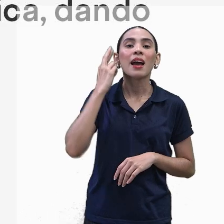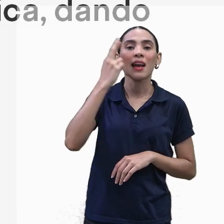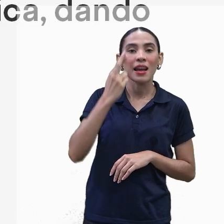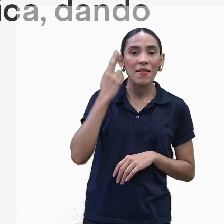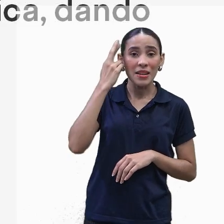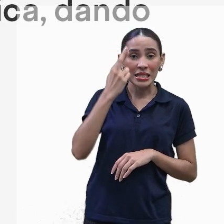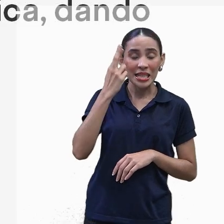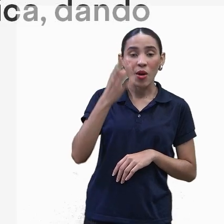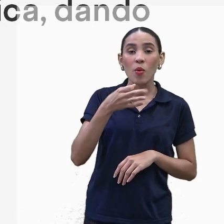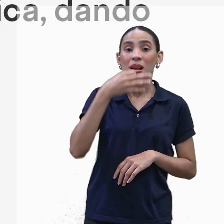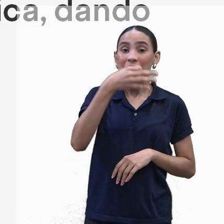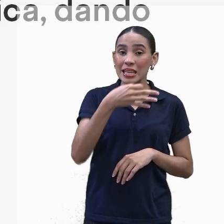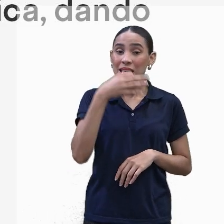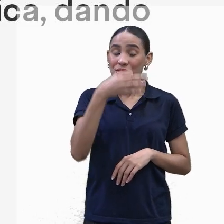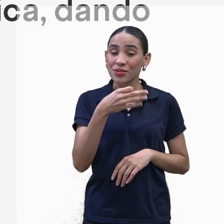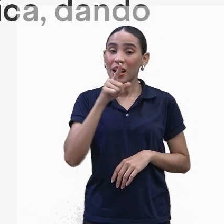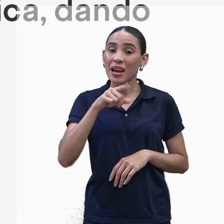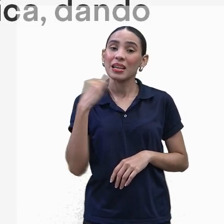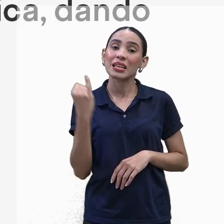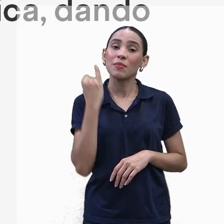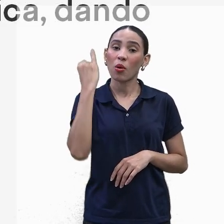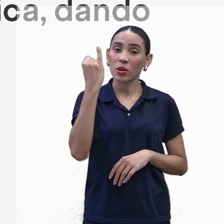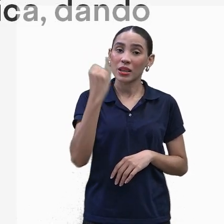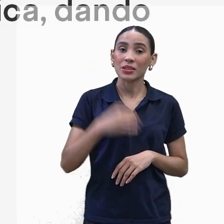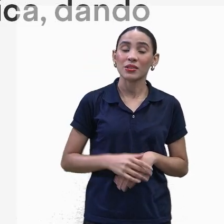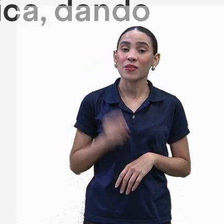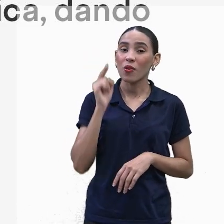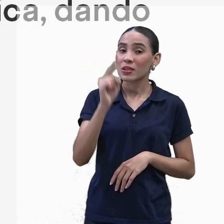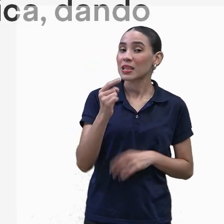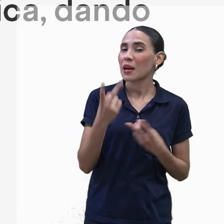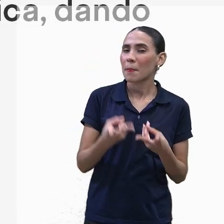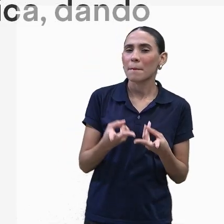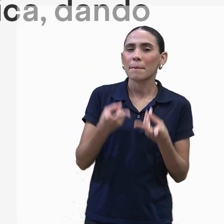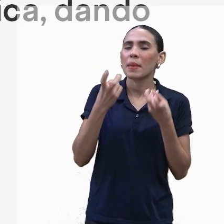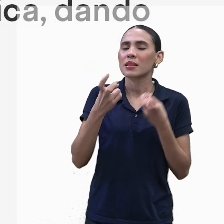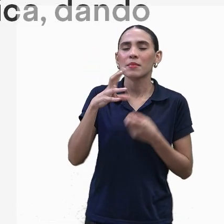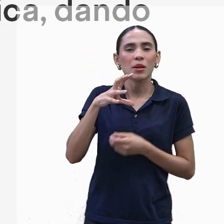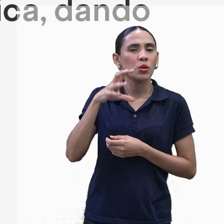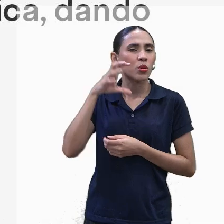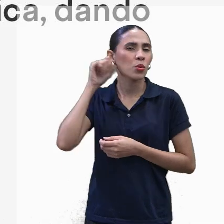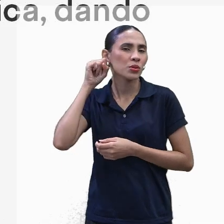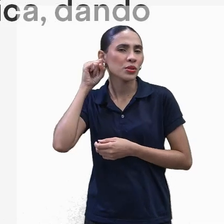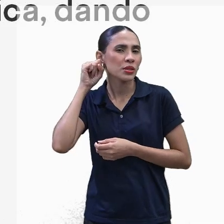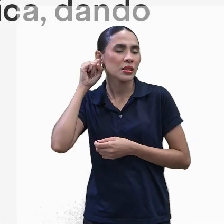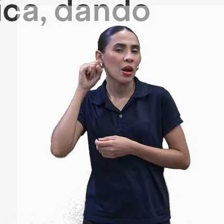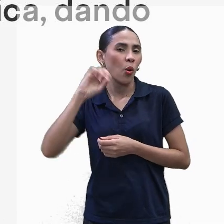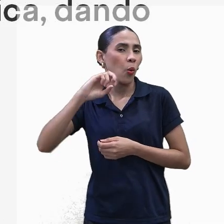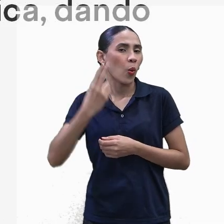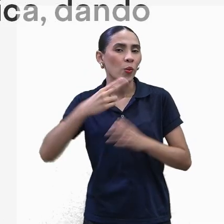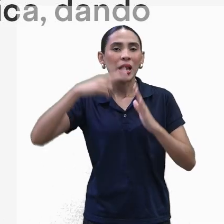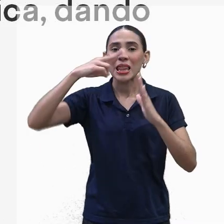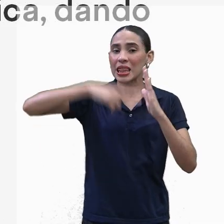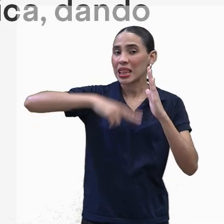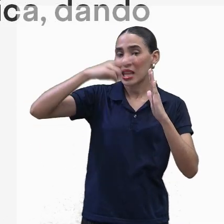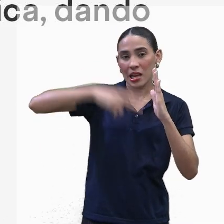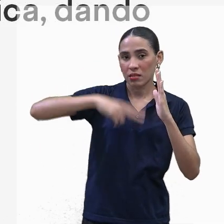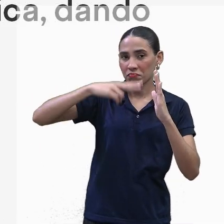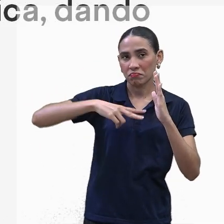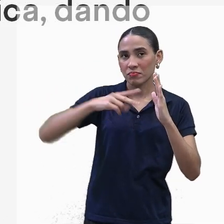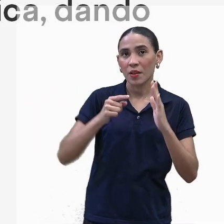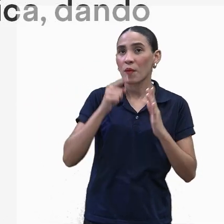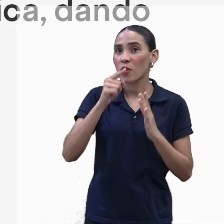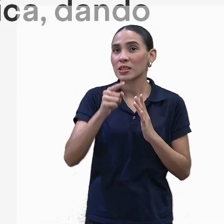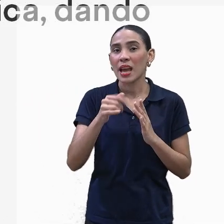Reflexão crítica, isso é muito importante. Ao ver uma notícia, ao ler uma notícia, ao